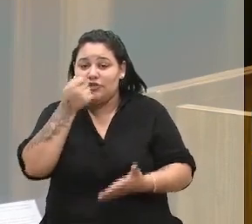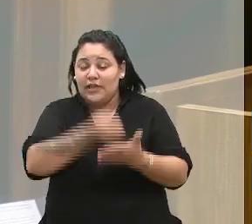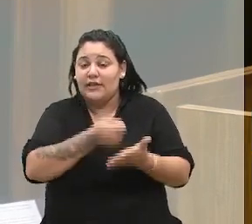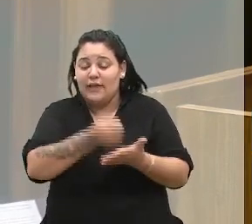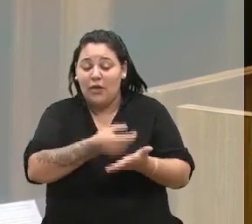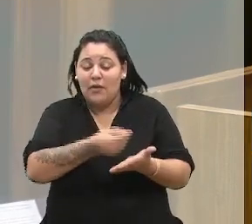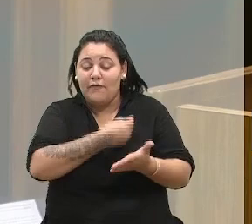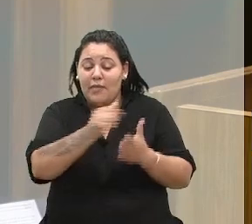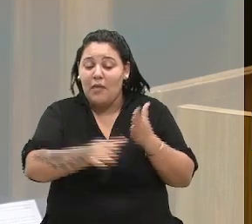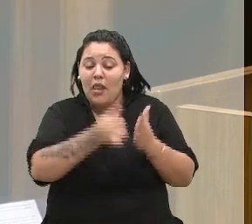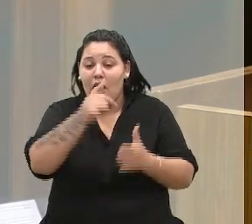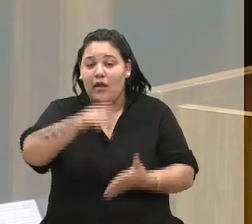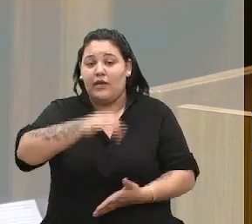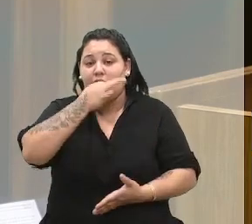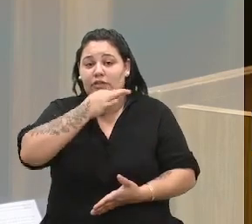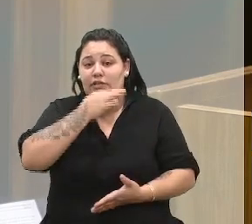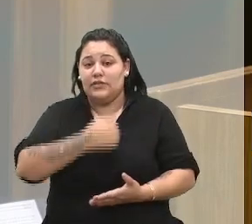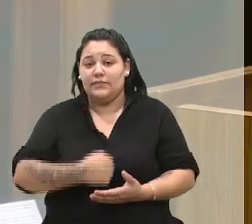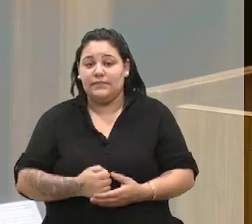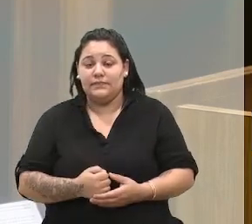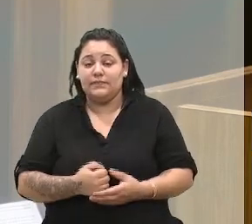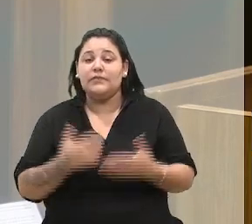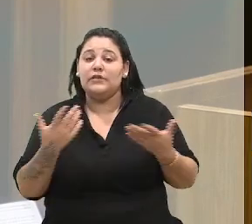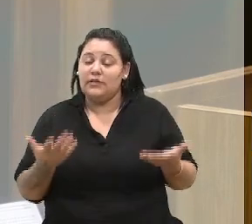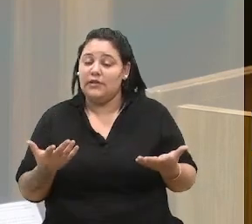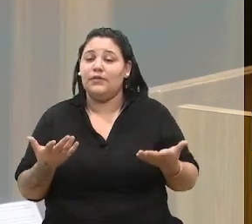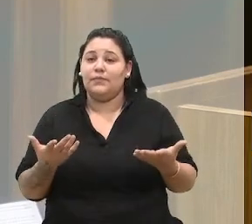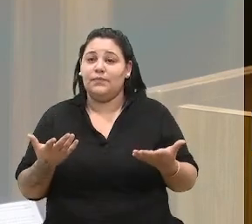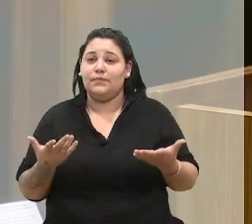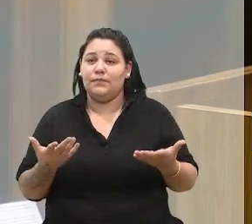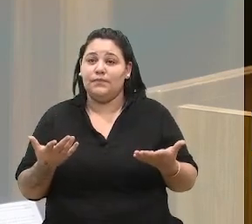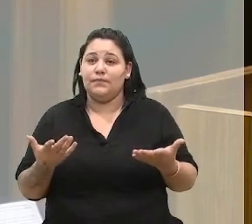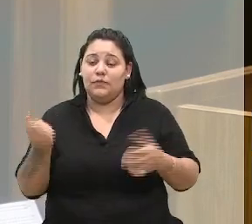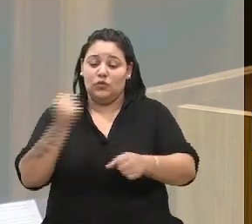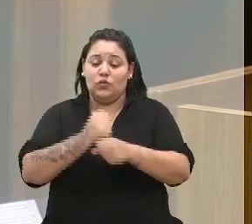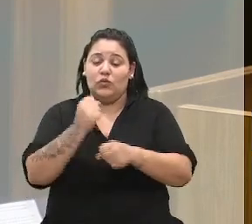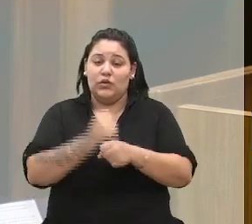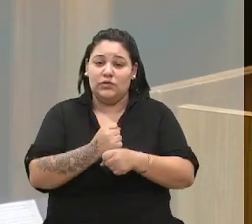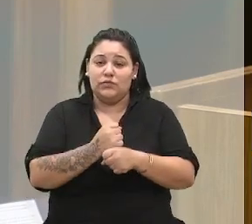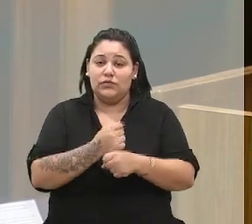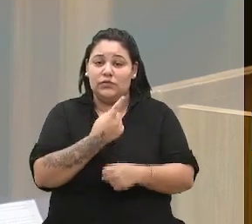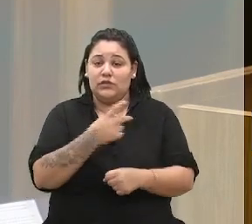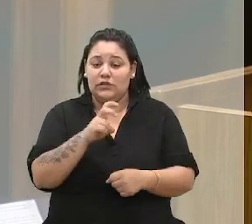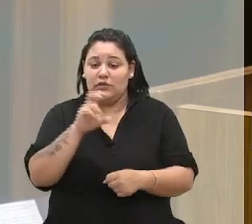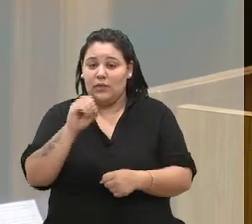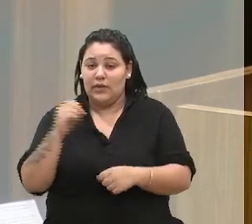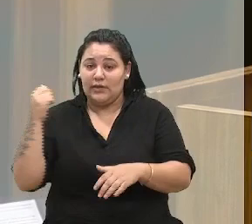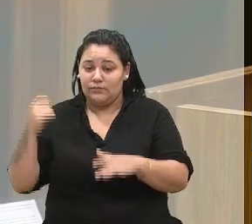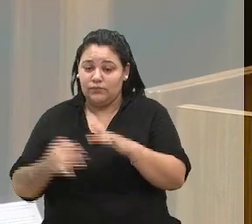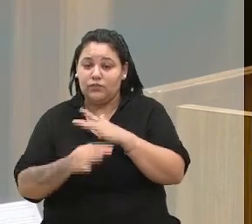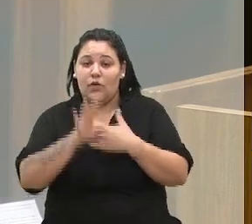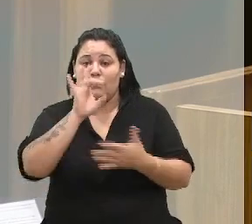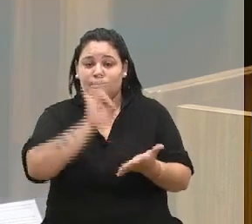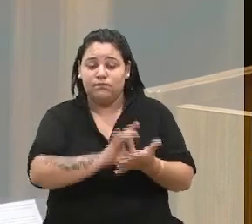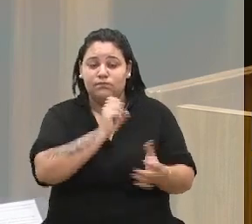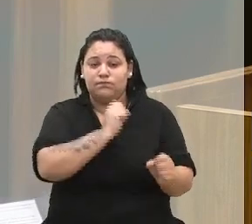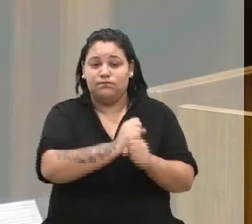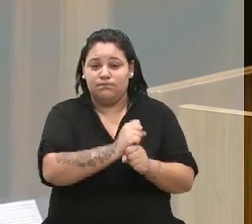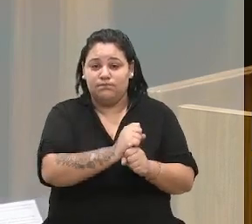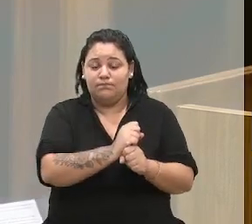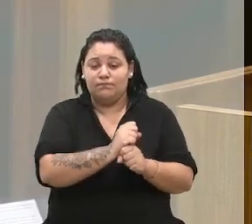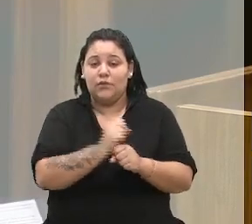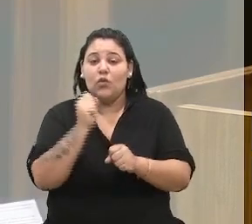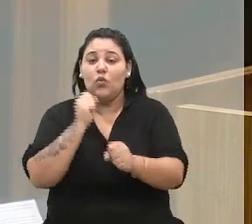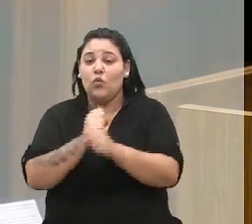melhor. Então aqui, no ano dos 150 anos da imigração, no ano